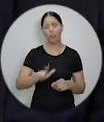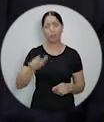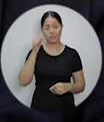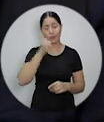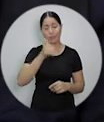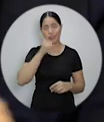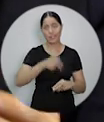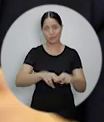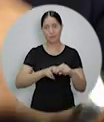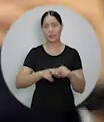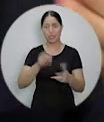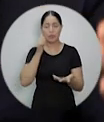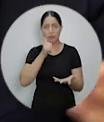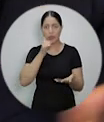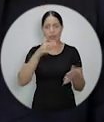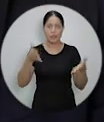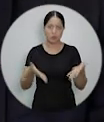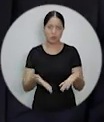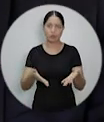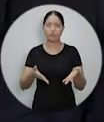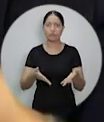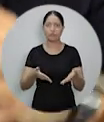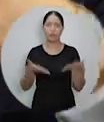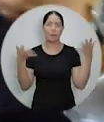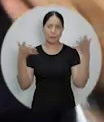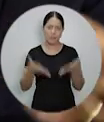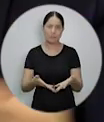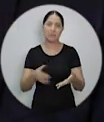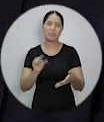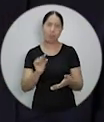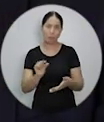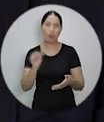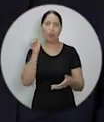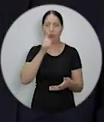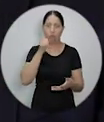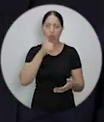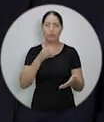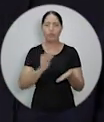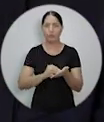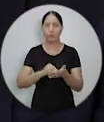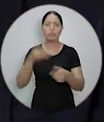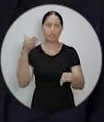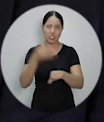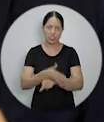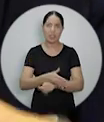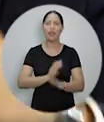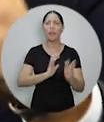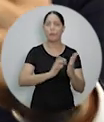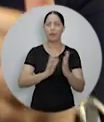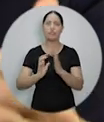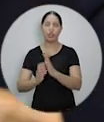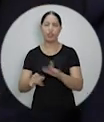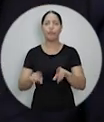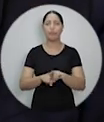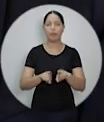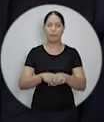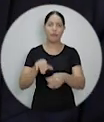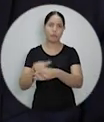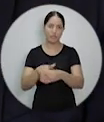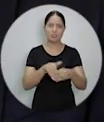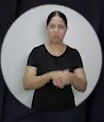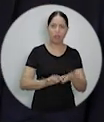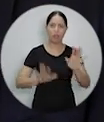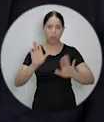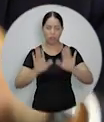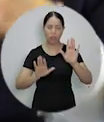30%. E, consequentemente, isso aplicou-se às mulheres por ser dado a baixa participação feminina, por pouco acesso das mulheres